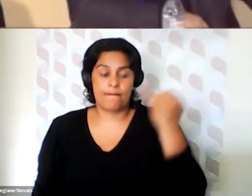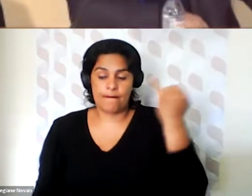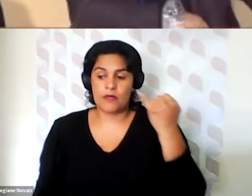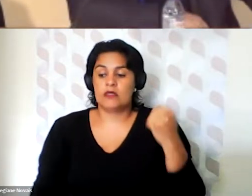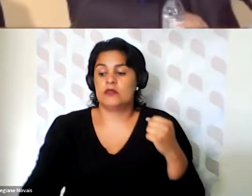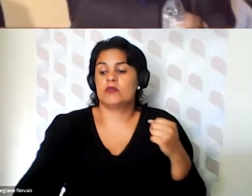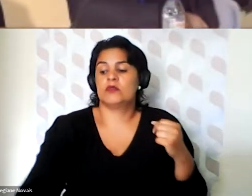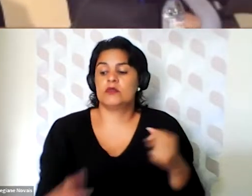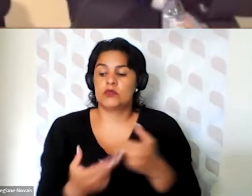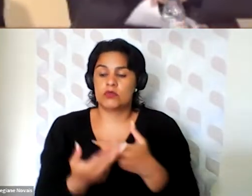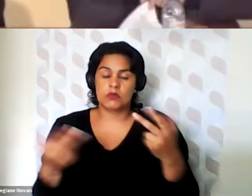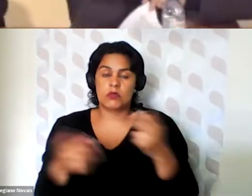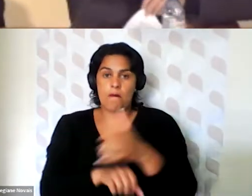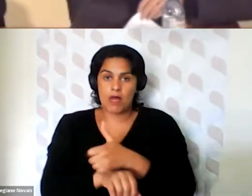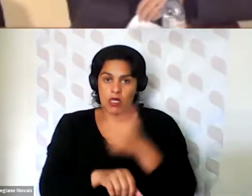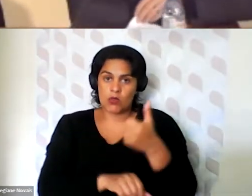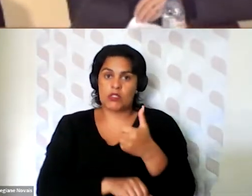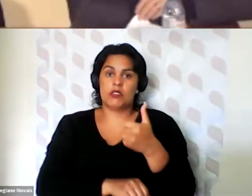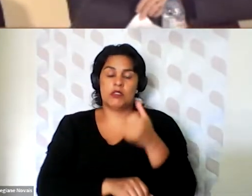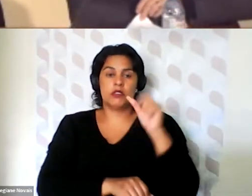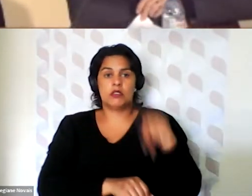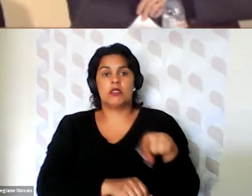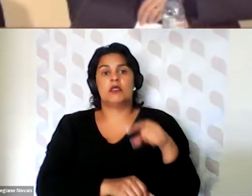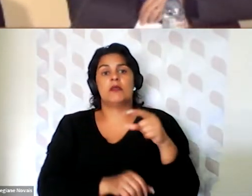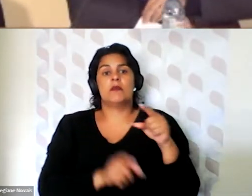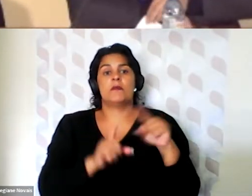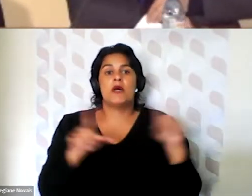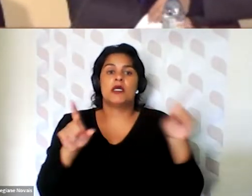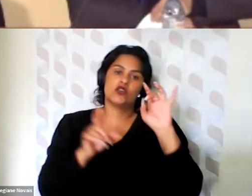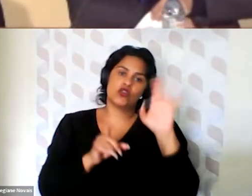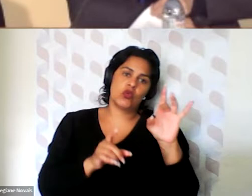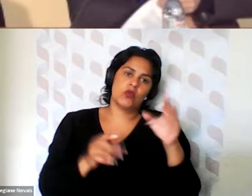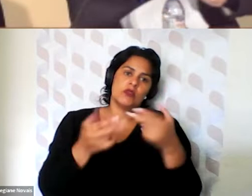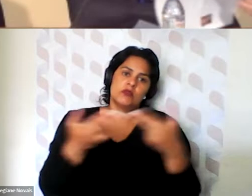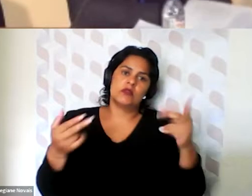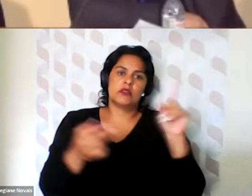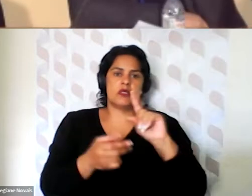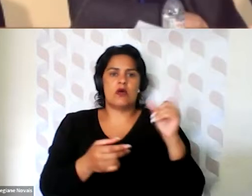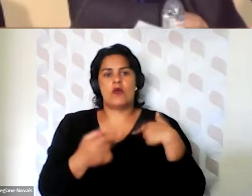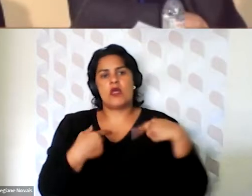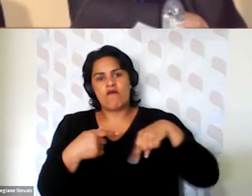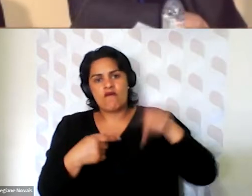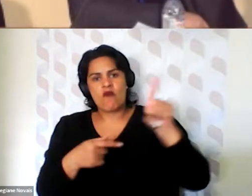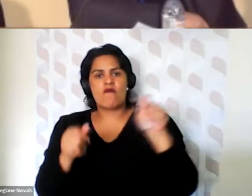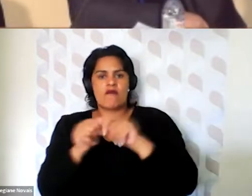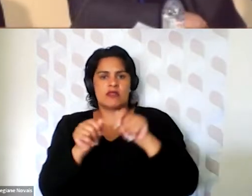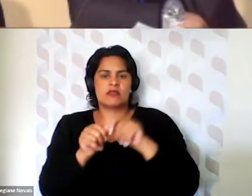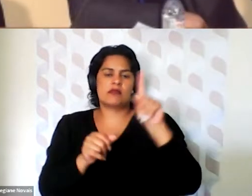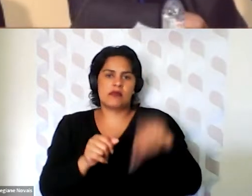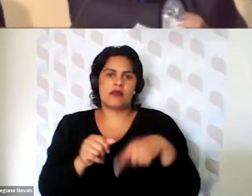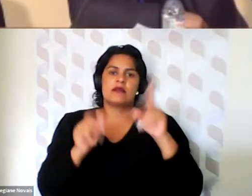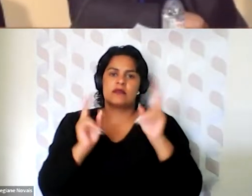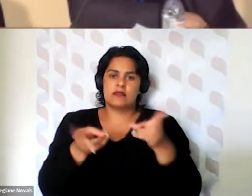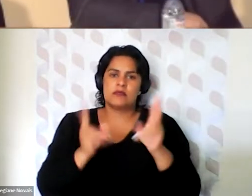explicar rapidamente o que é isso, depois, se vocês quiserem, a gente pode aprofundar, mas, basicamente, o que acontece? Tradicionalmente, na